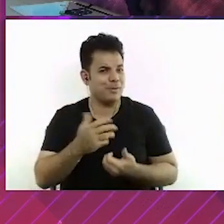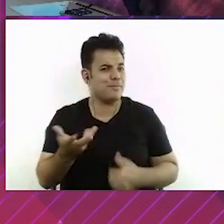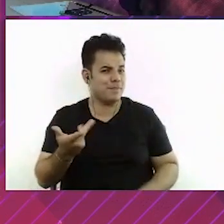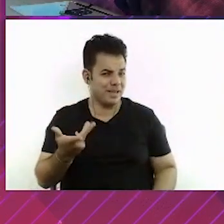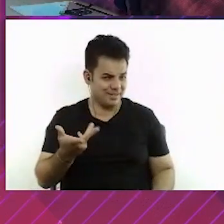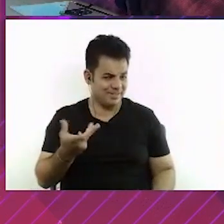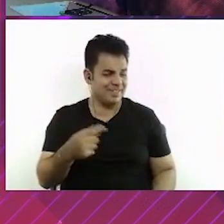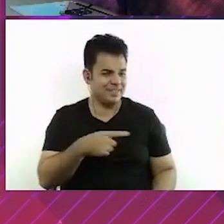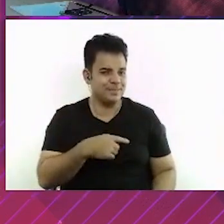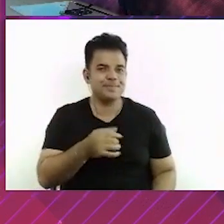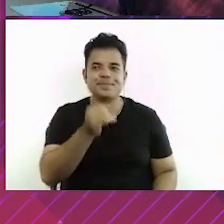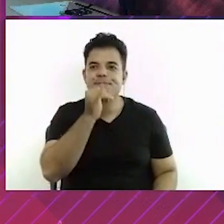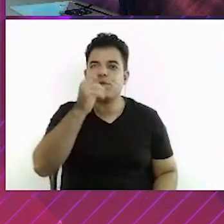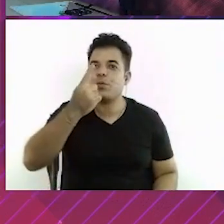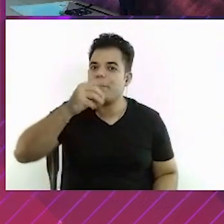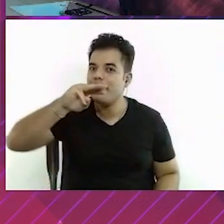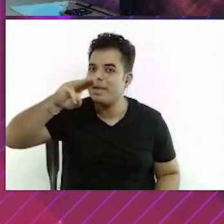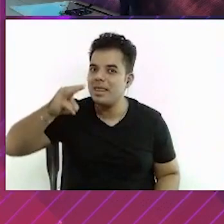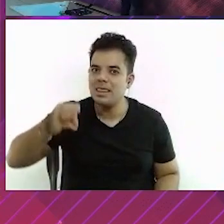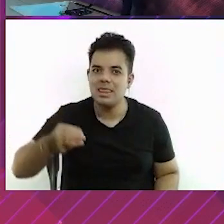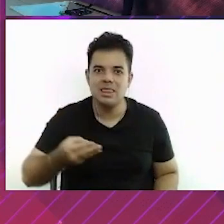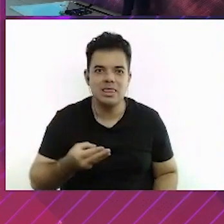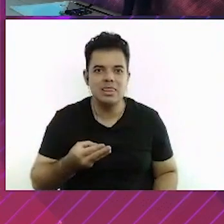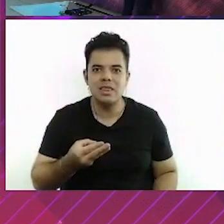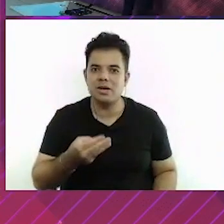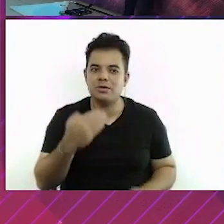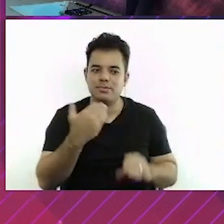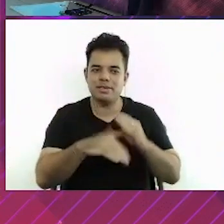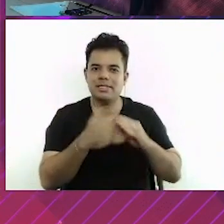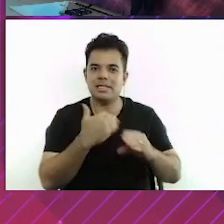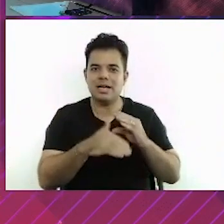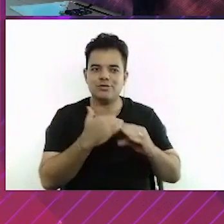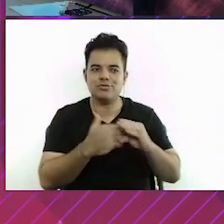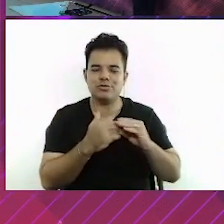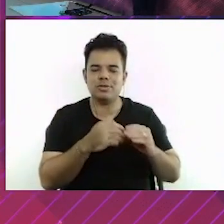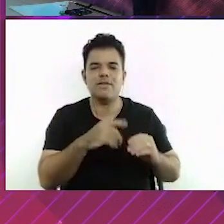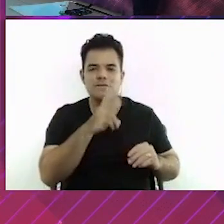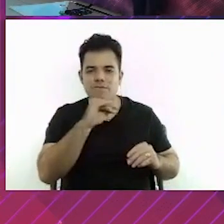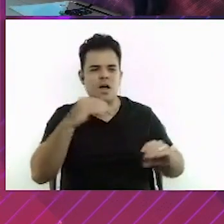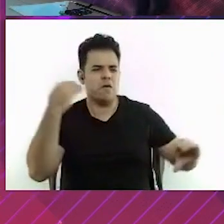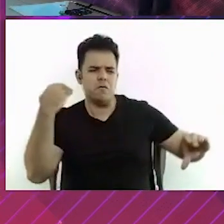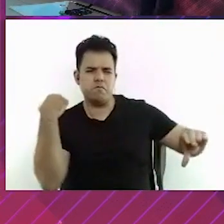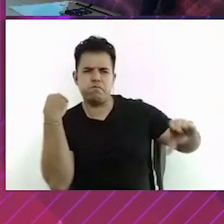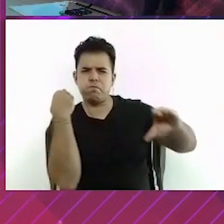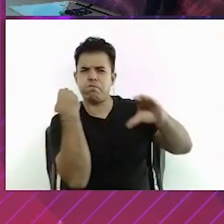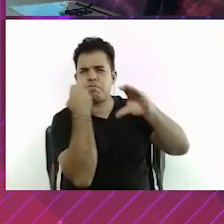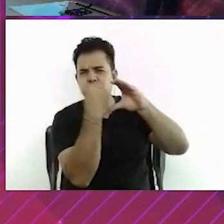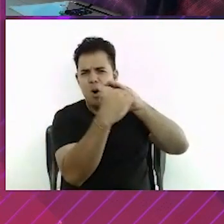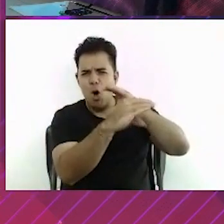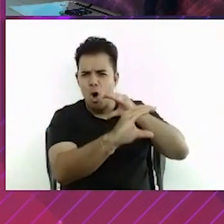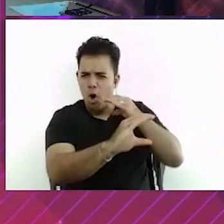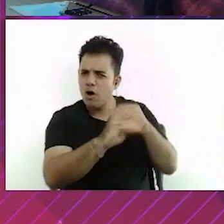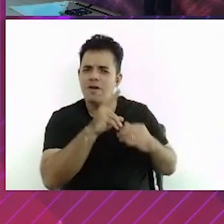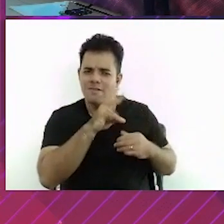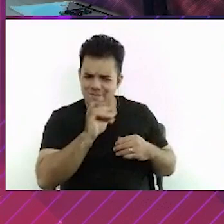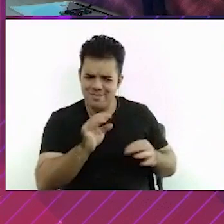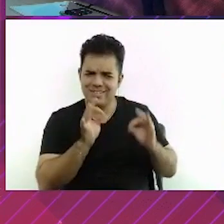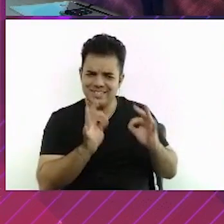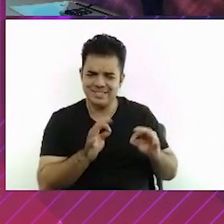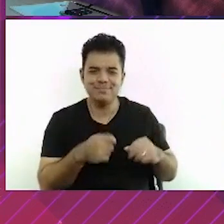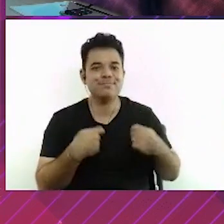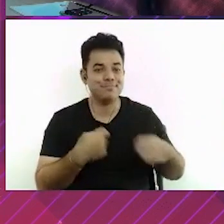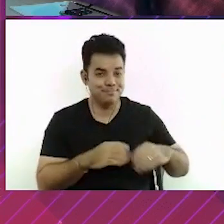1 milhão de mensagens na fila. Ele vai entregar 1 milhão de mensagens. A memória do teu microserviço, do teu container,